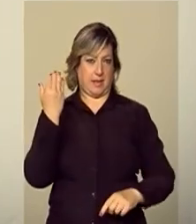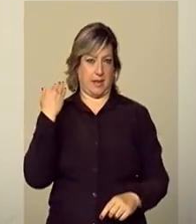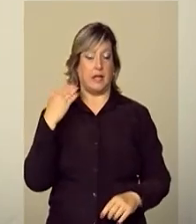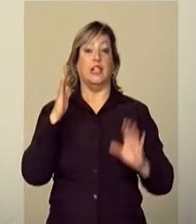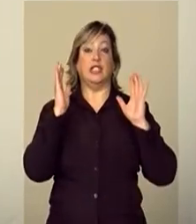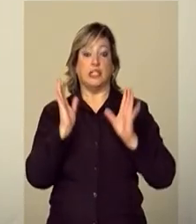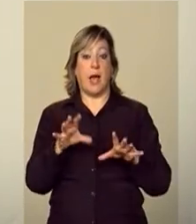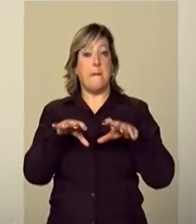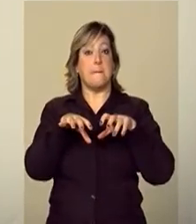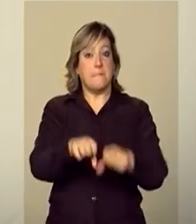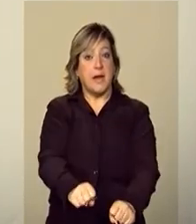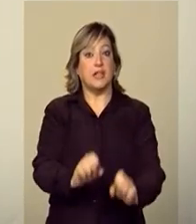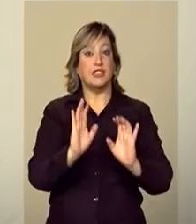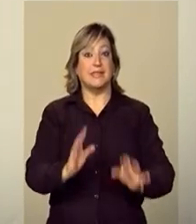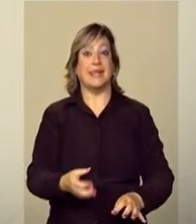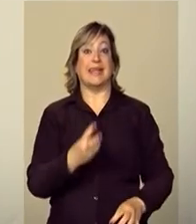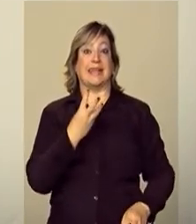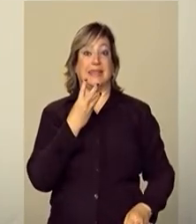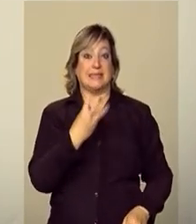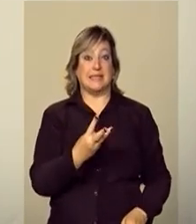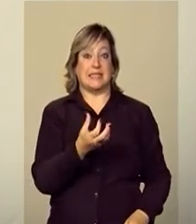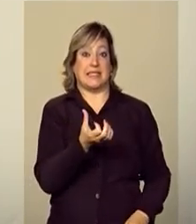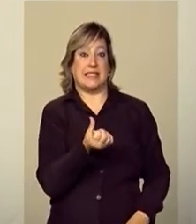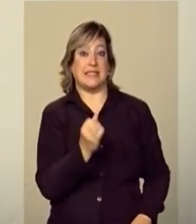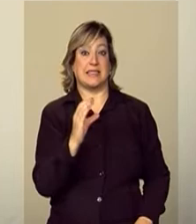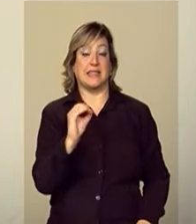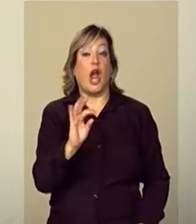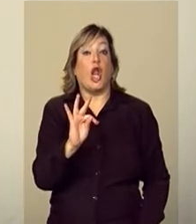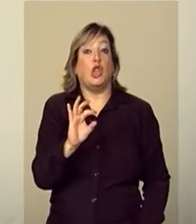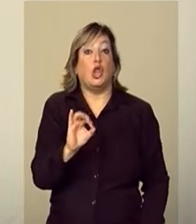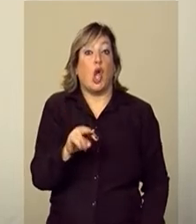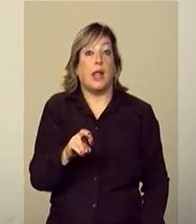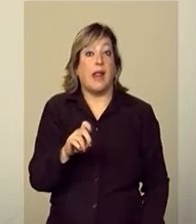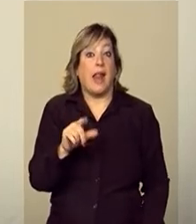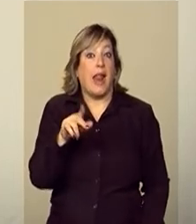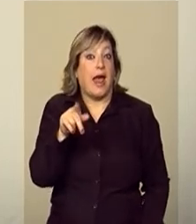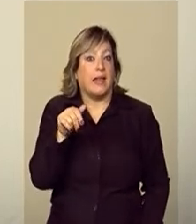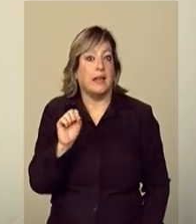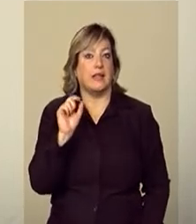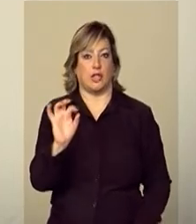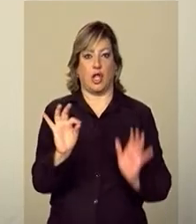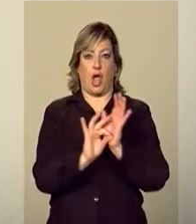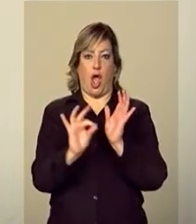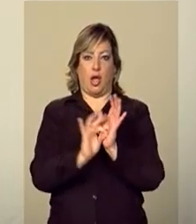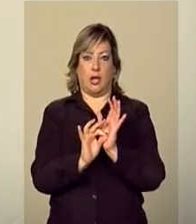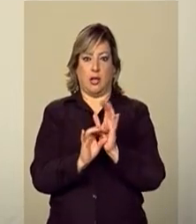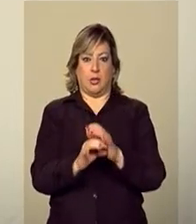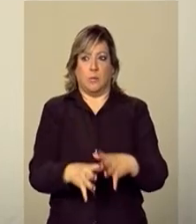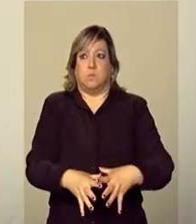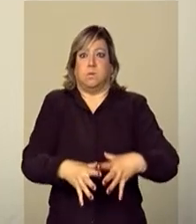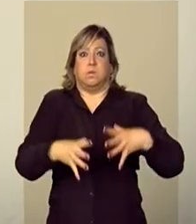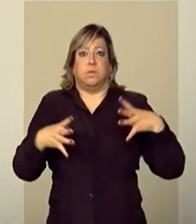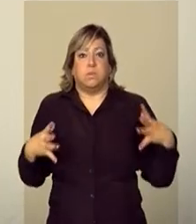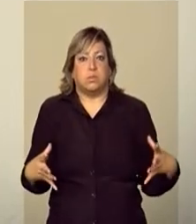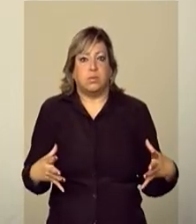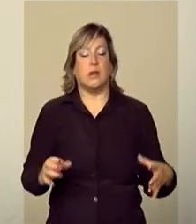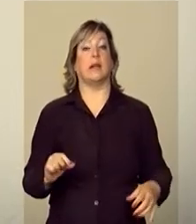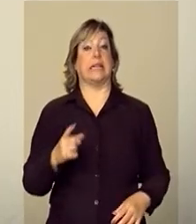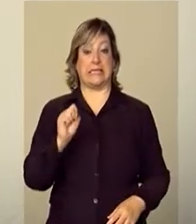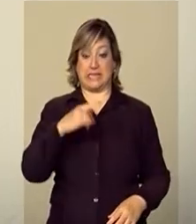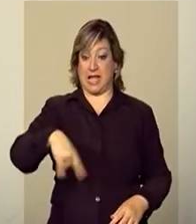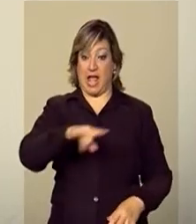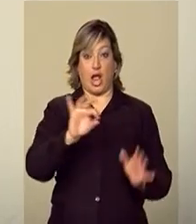foram apreendidas por exemplo 360 toneladas de drogas se essas drogas e assim sido